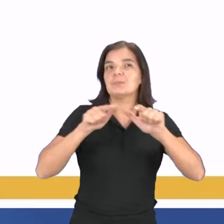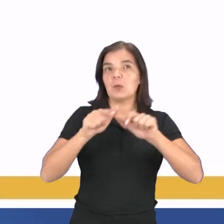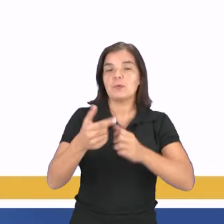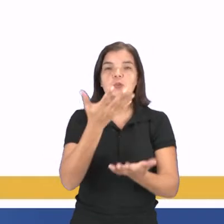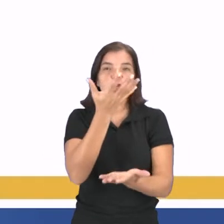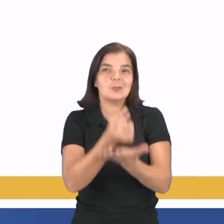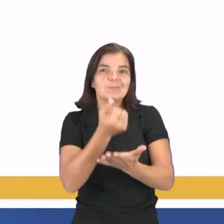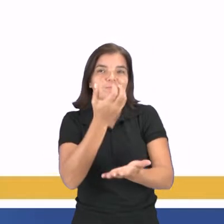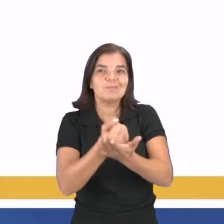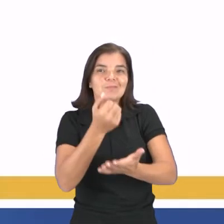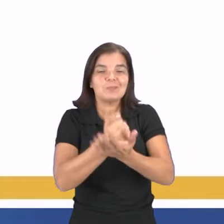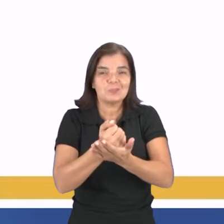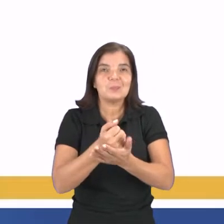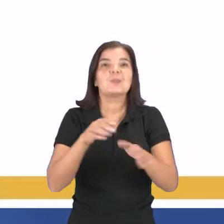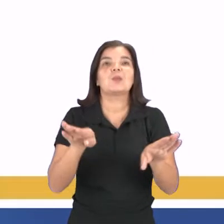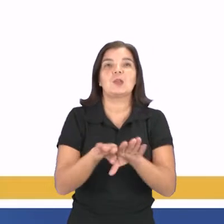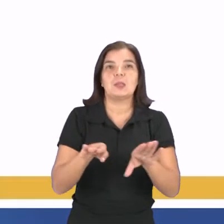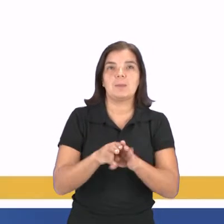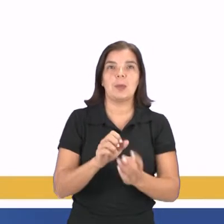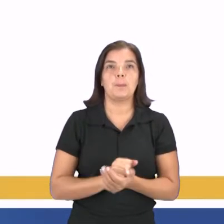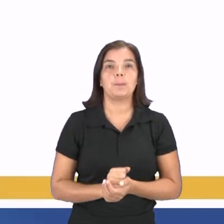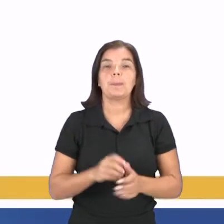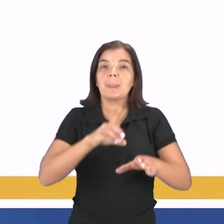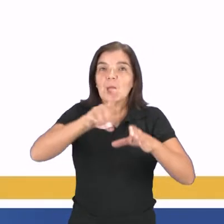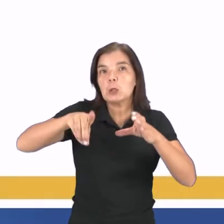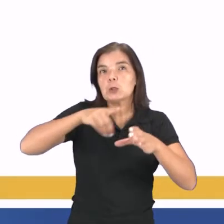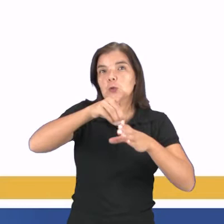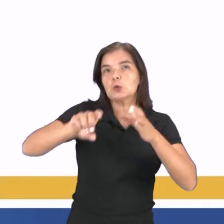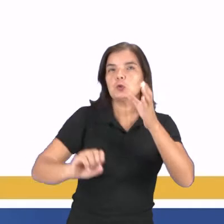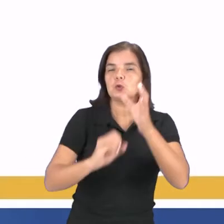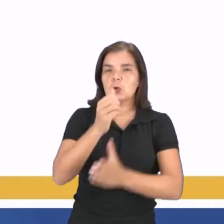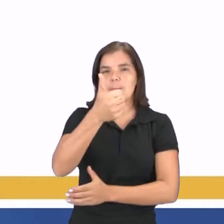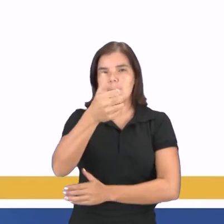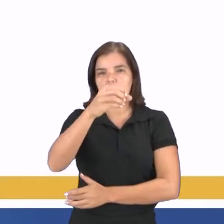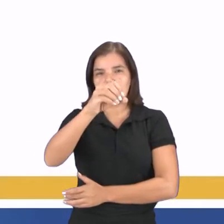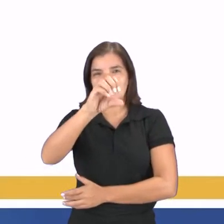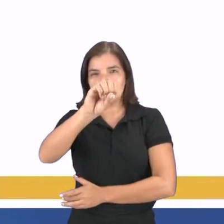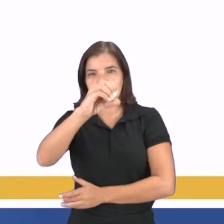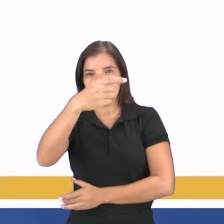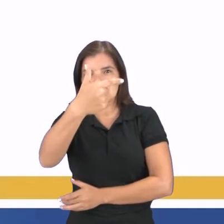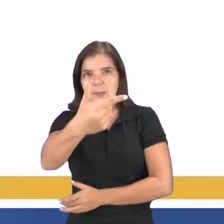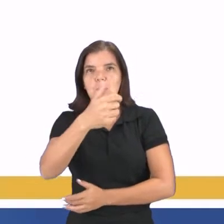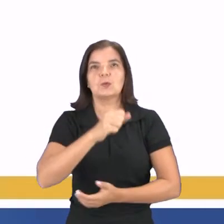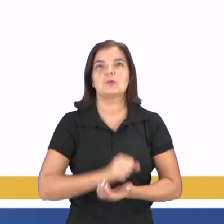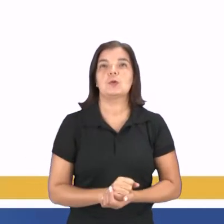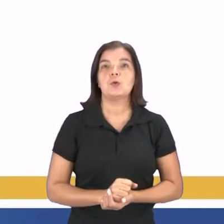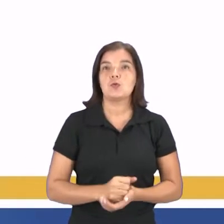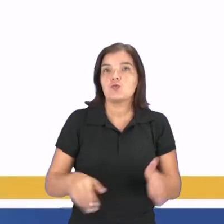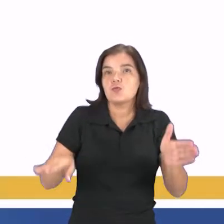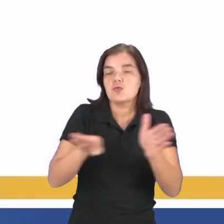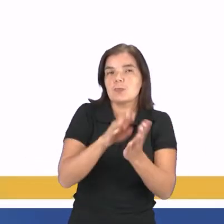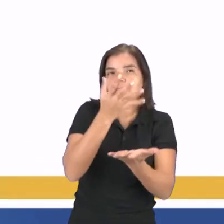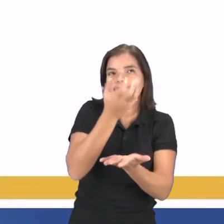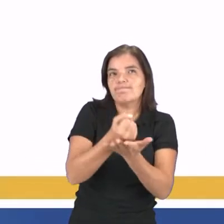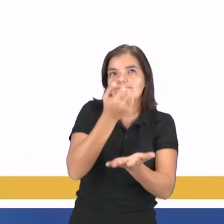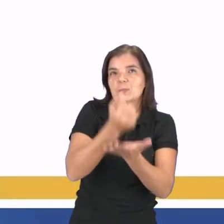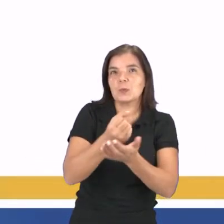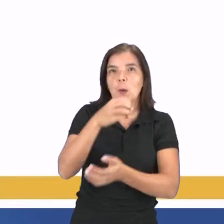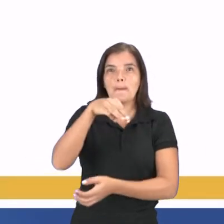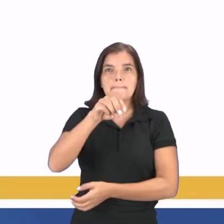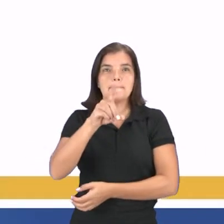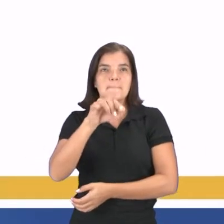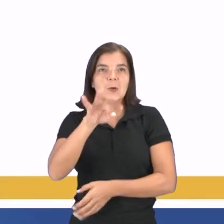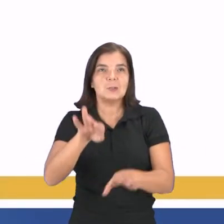oferecia o serviço de gravação de cilindros. O disco só surgiria em 1902, quando é gravada